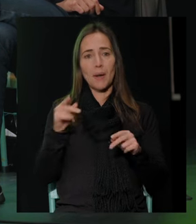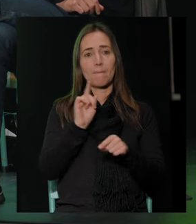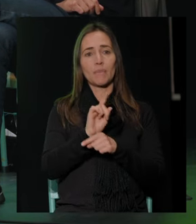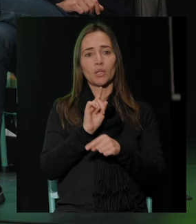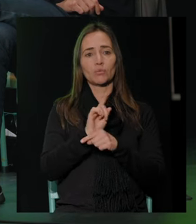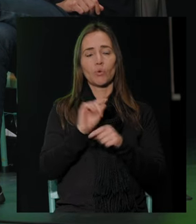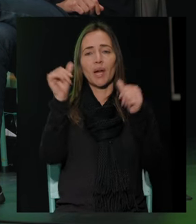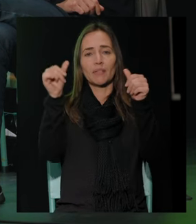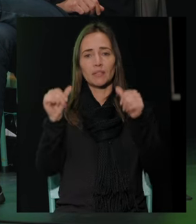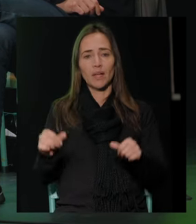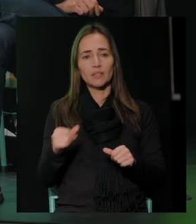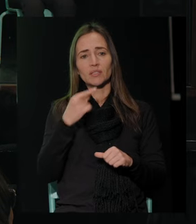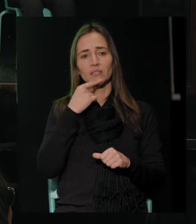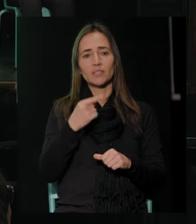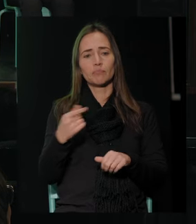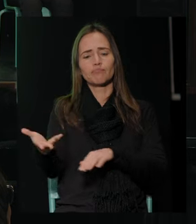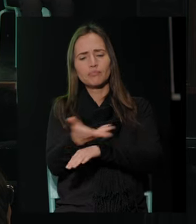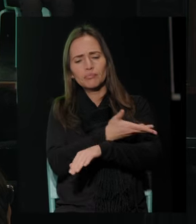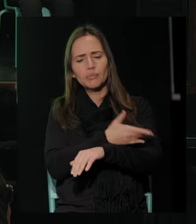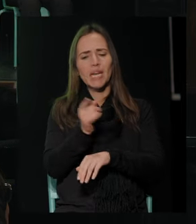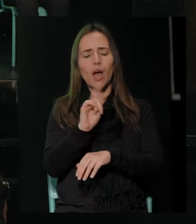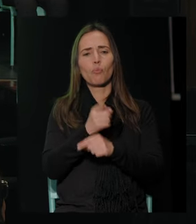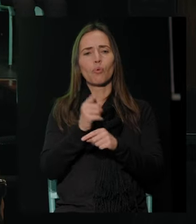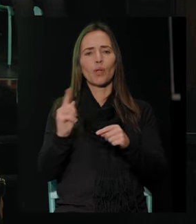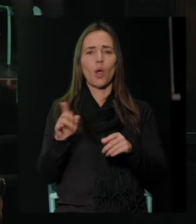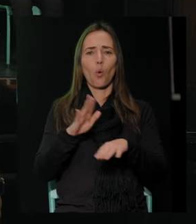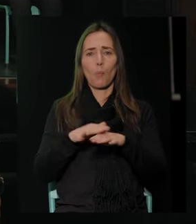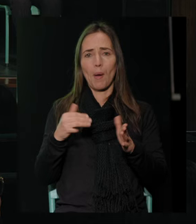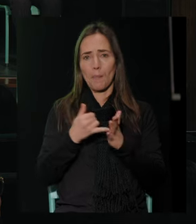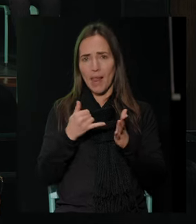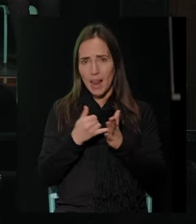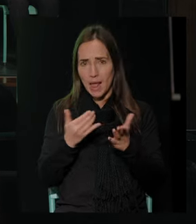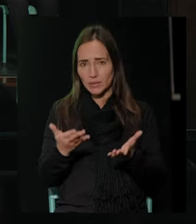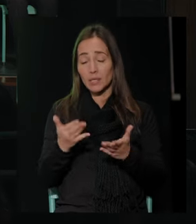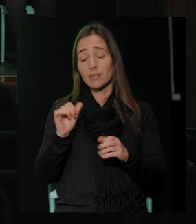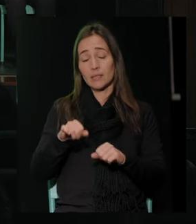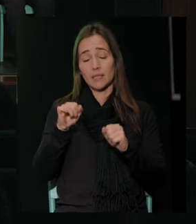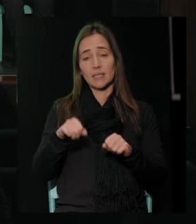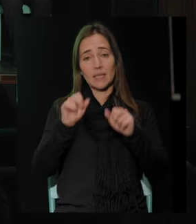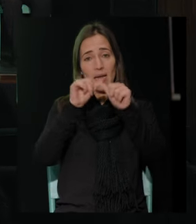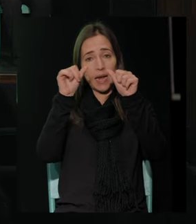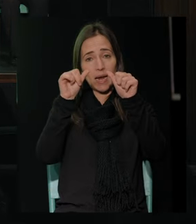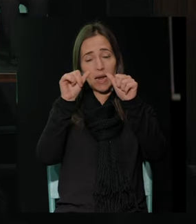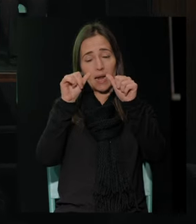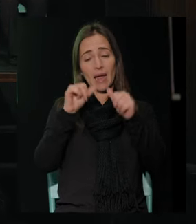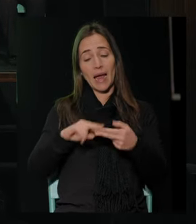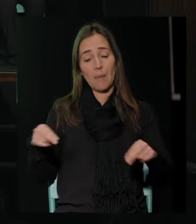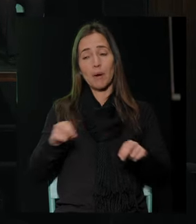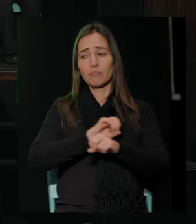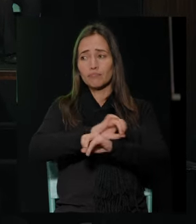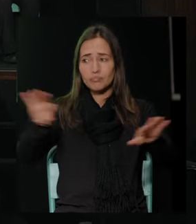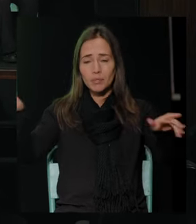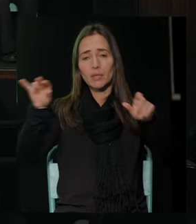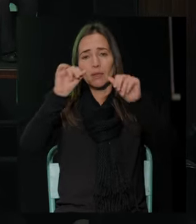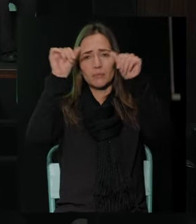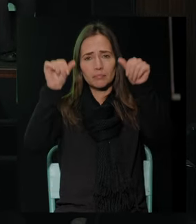Aqueles cartazinhos a dizer não cortámos a relva por causa das abelhas, Certo. não é? Sim. A Câmara espalhou pela vila que